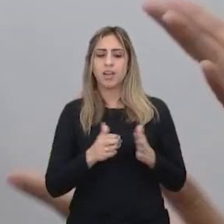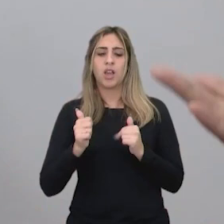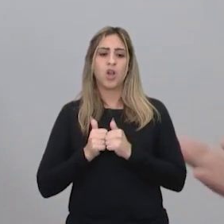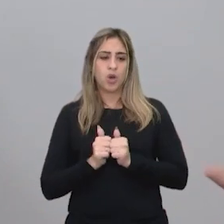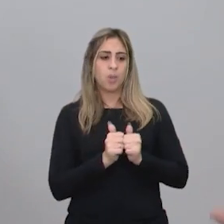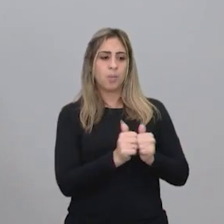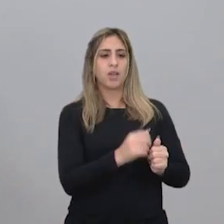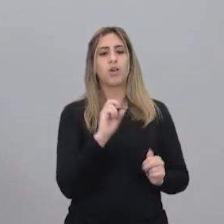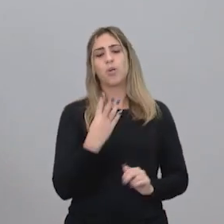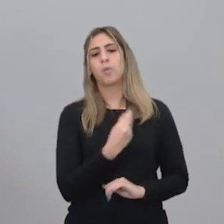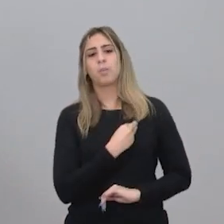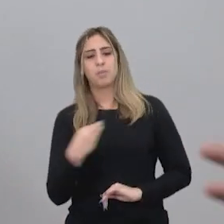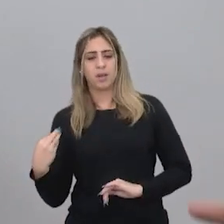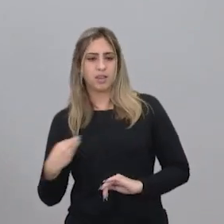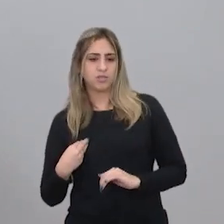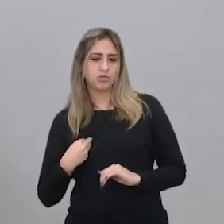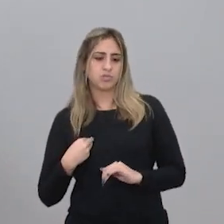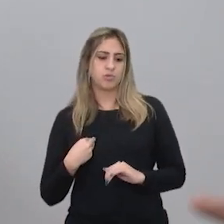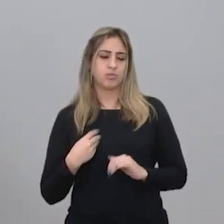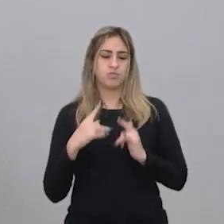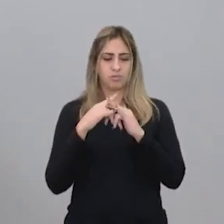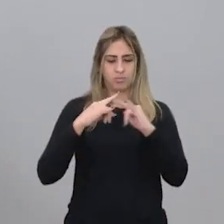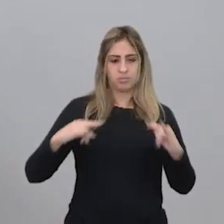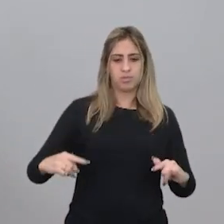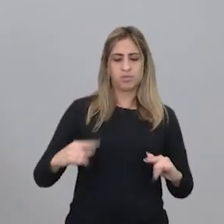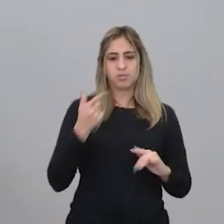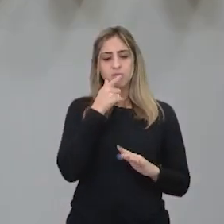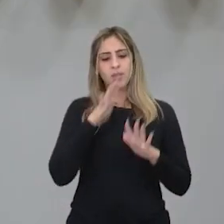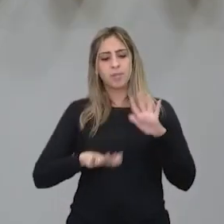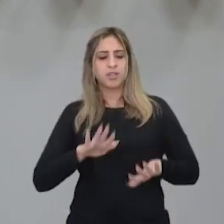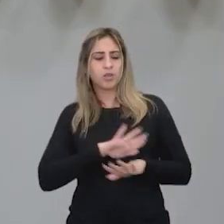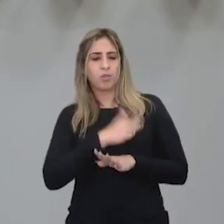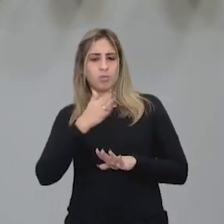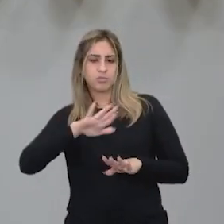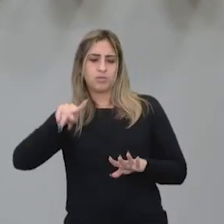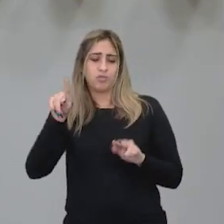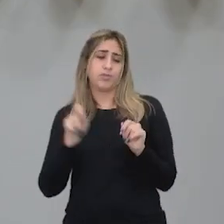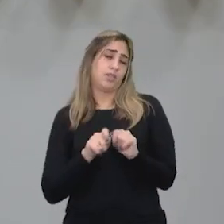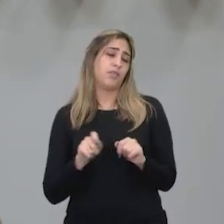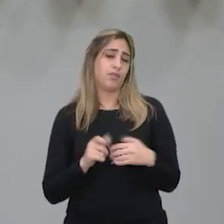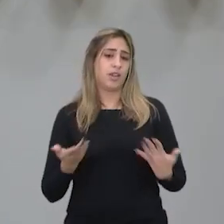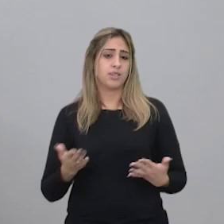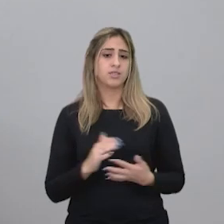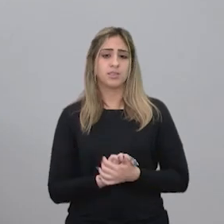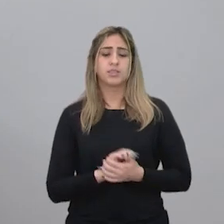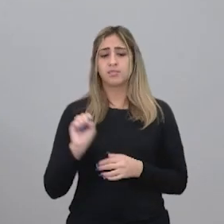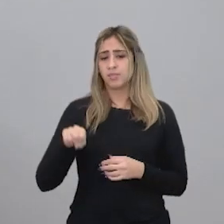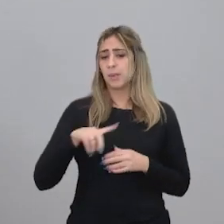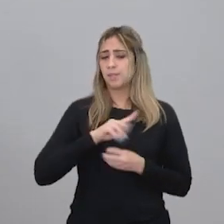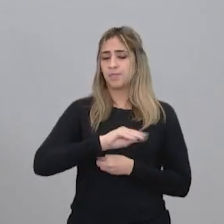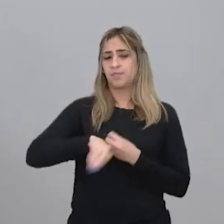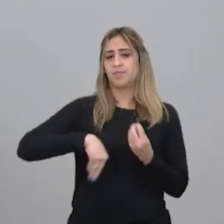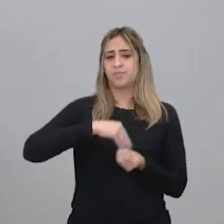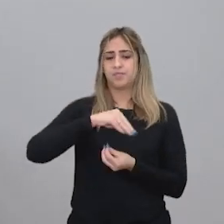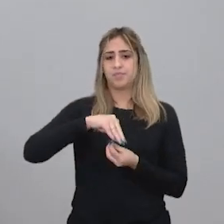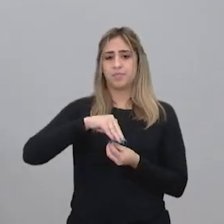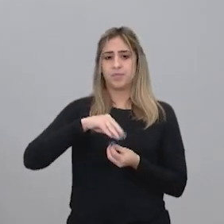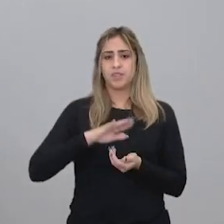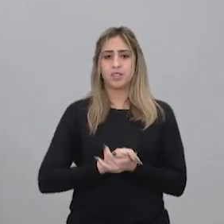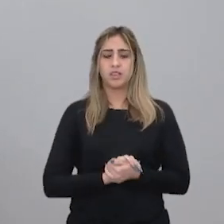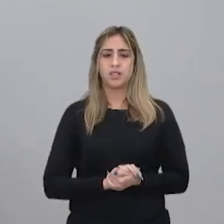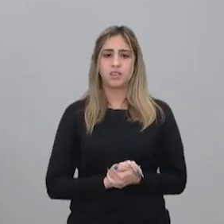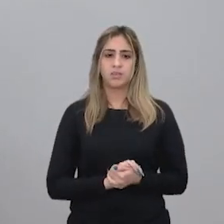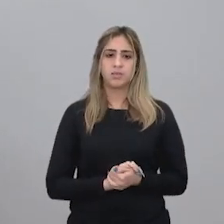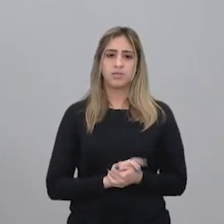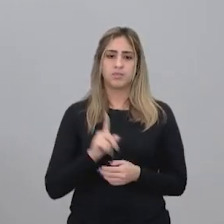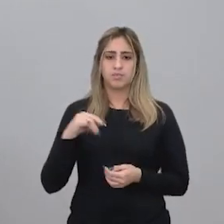ou para o médico de acampamento, dependendo da montanha que você tá, é isso? Sim, para você não misturar sintomas, porque eu acho que o